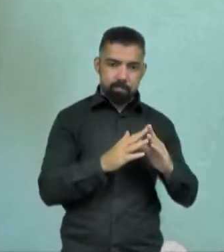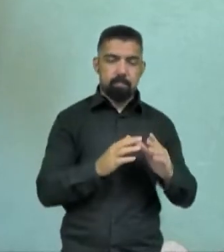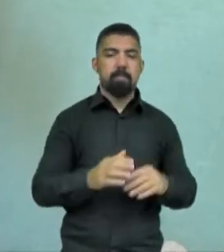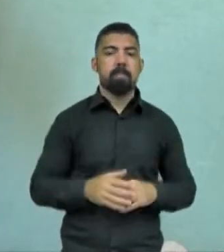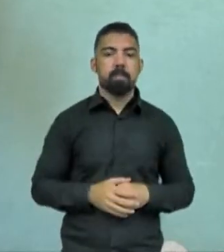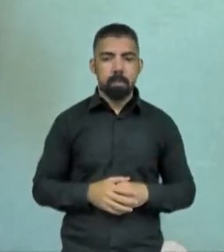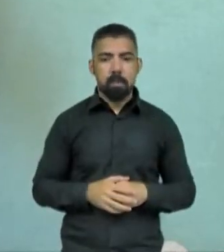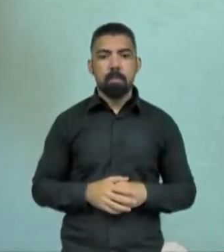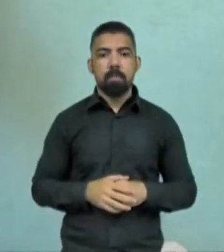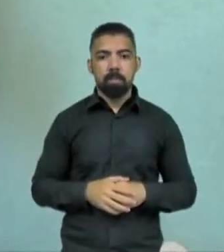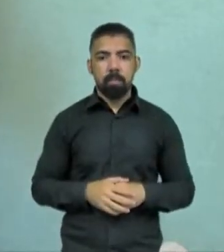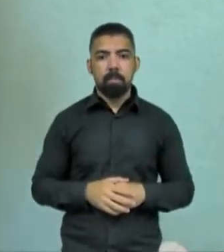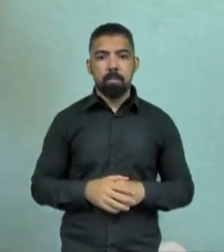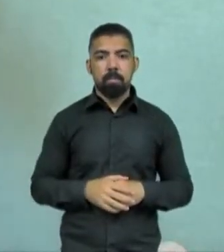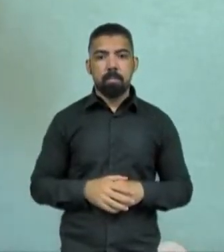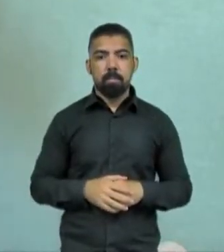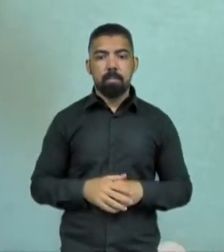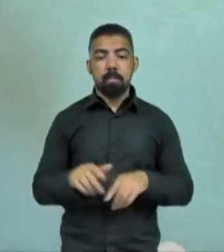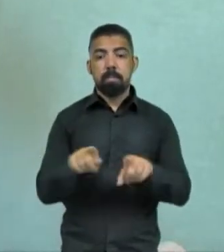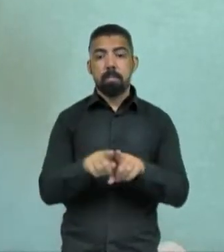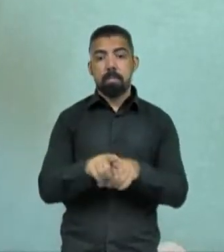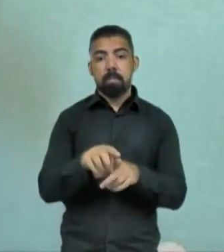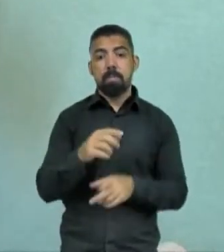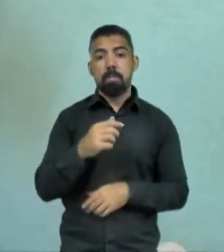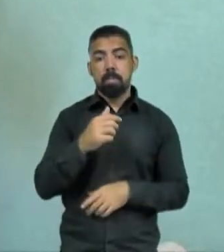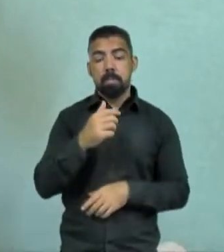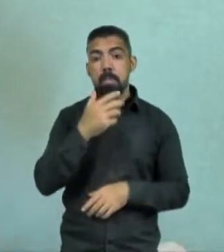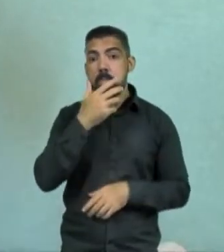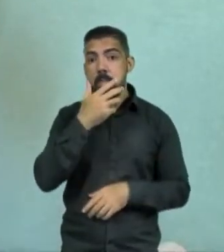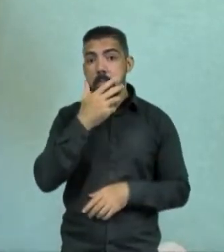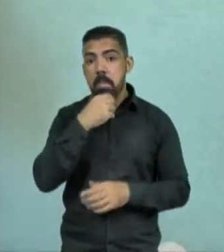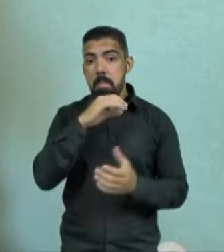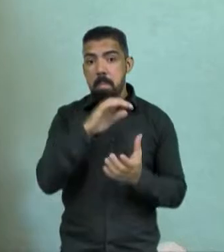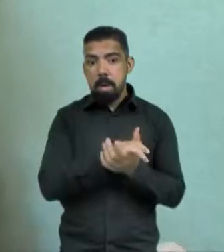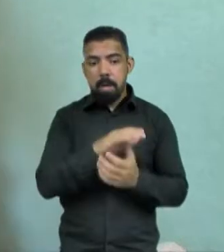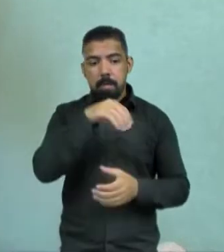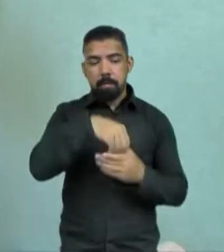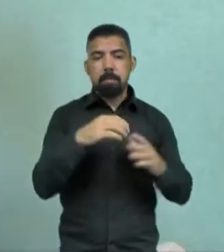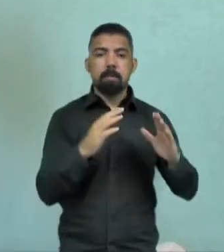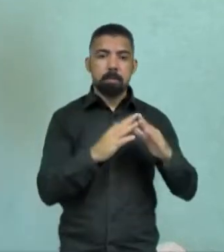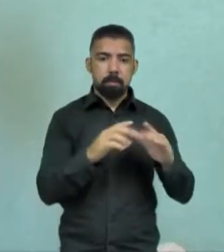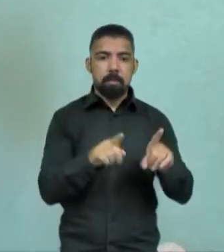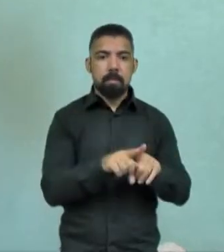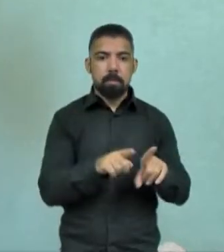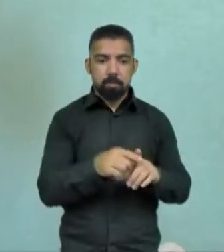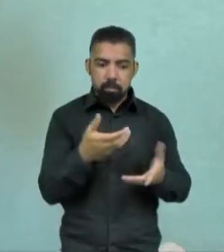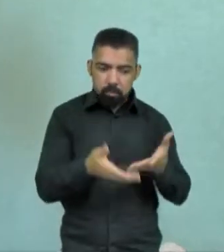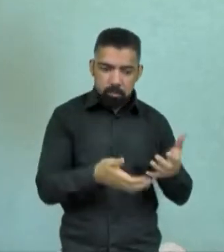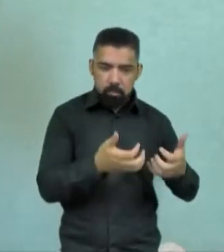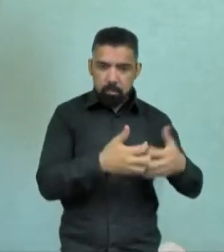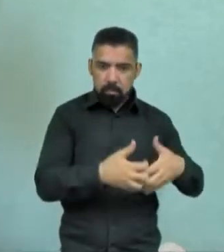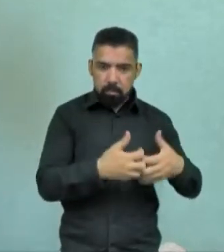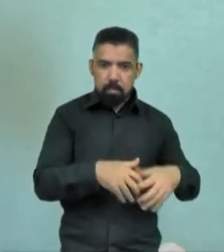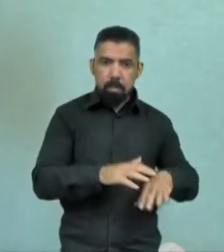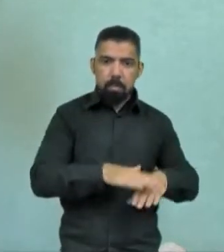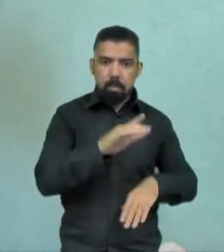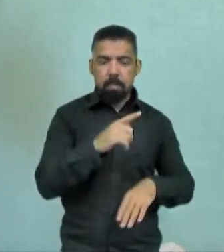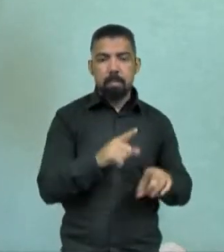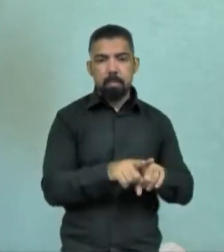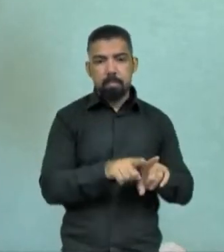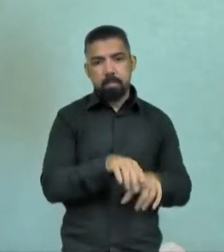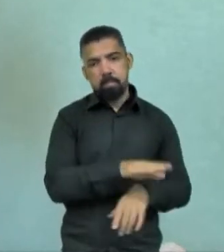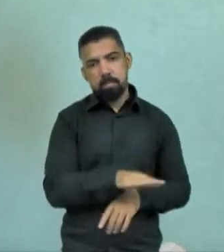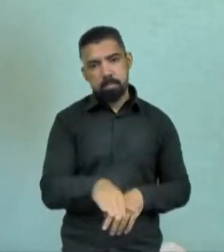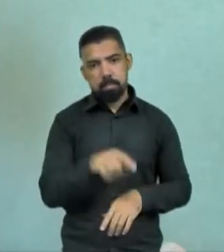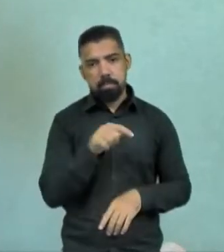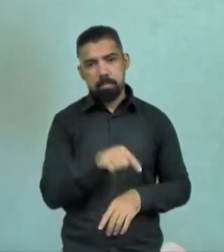devido à pandemia. Os maridos em casa aí tiveram que cuidar mais das funções do lar e das crianças.